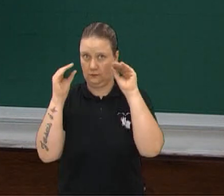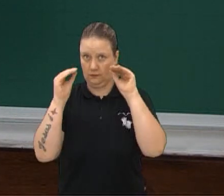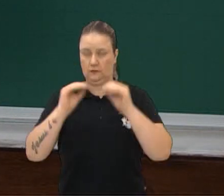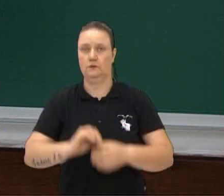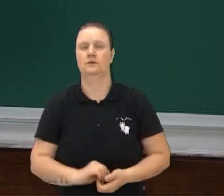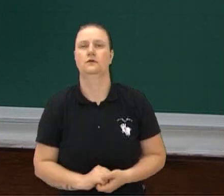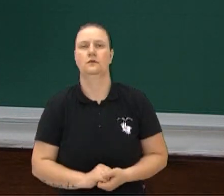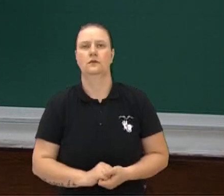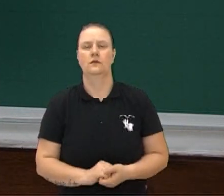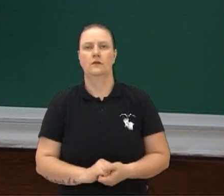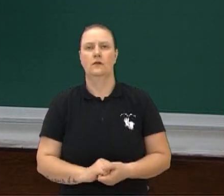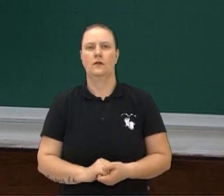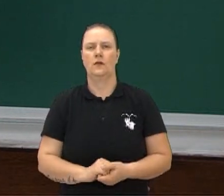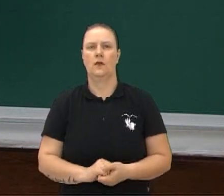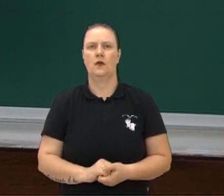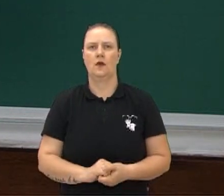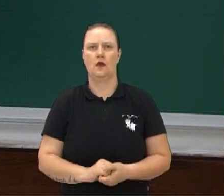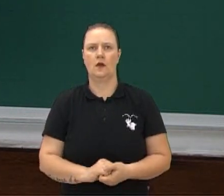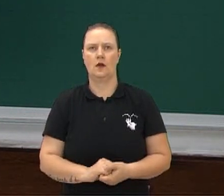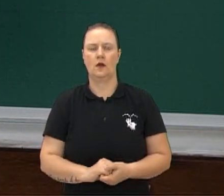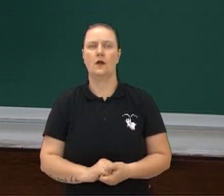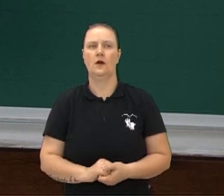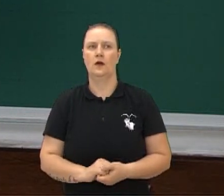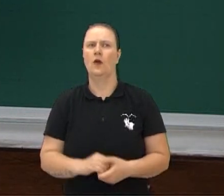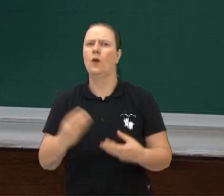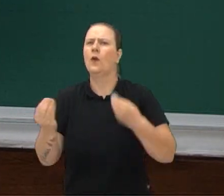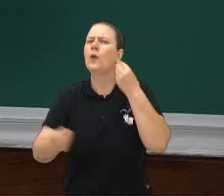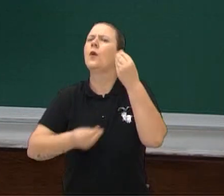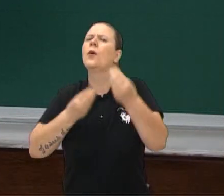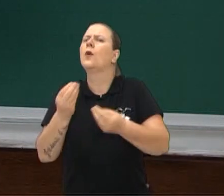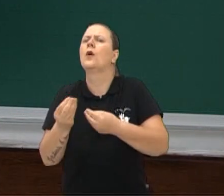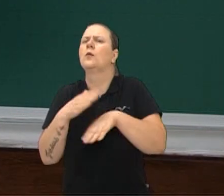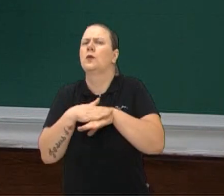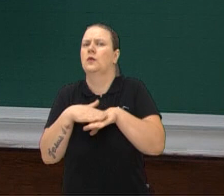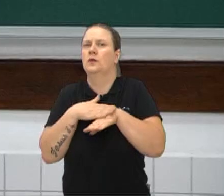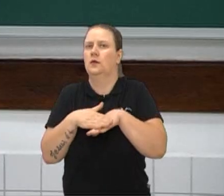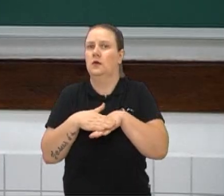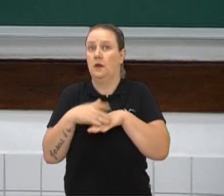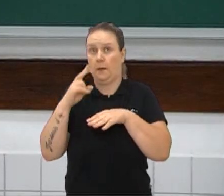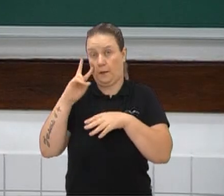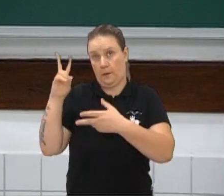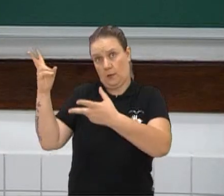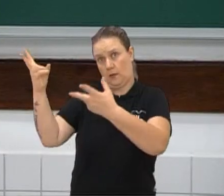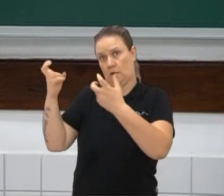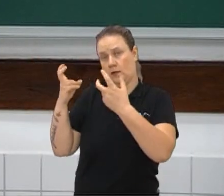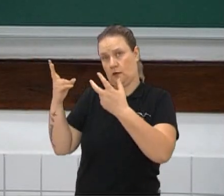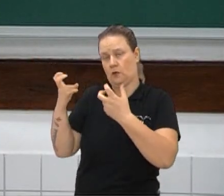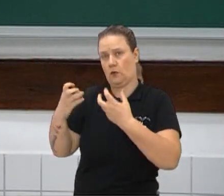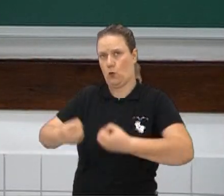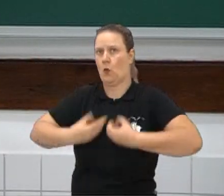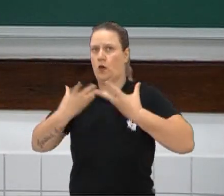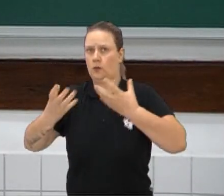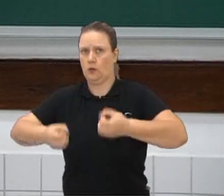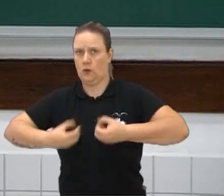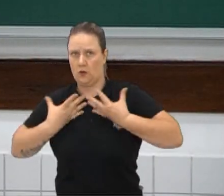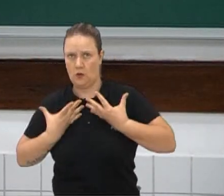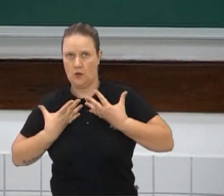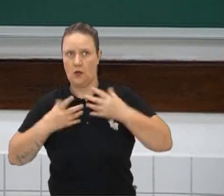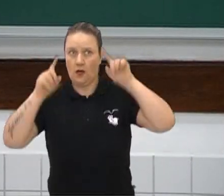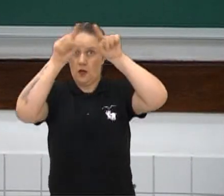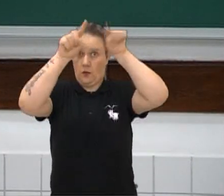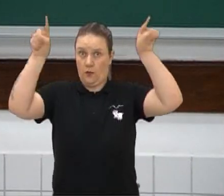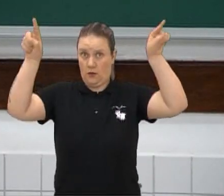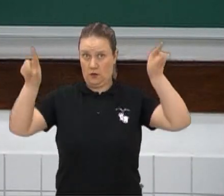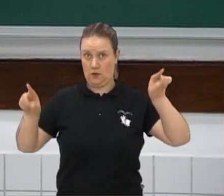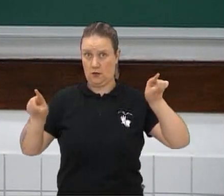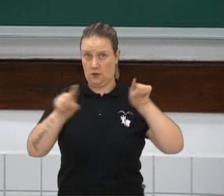Então, como vai ficar o nosso diálogo? Observem novamente, então, as expressões dentro da caixinha